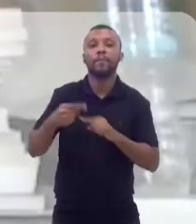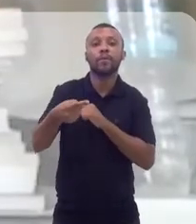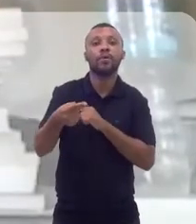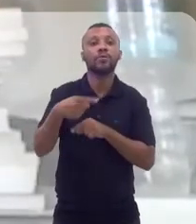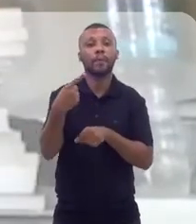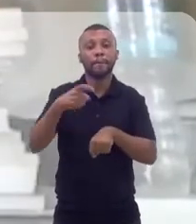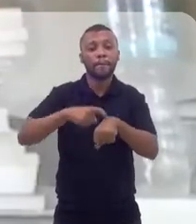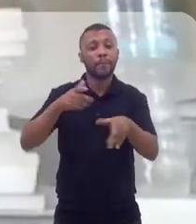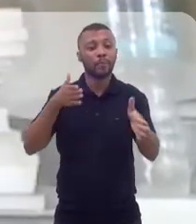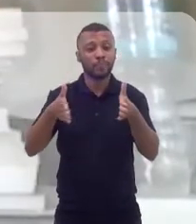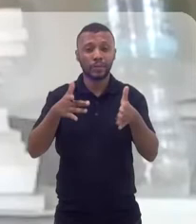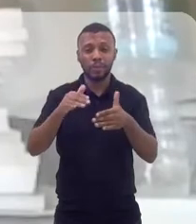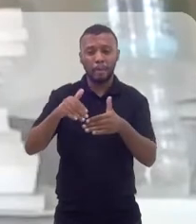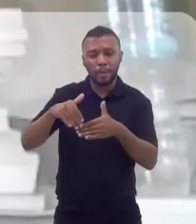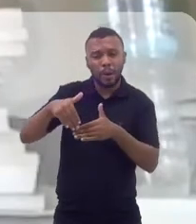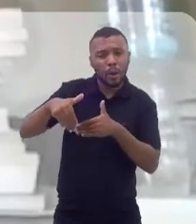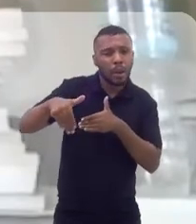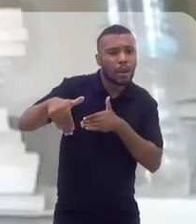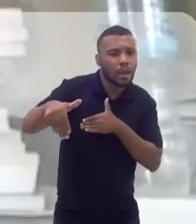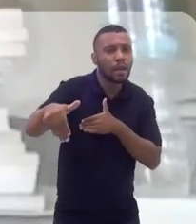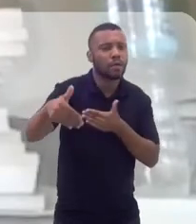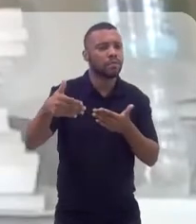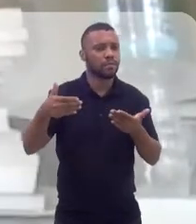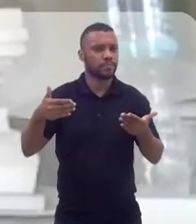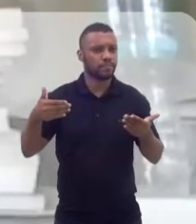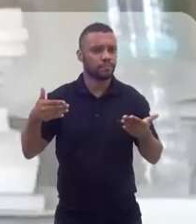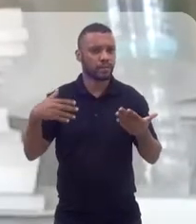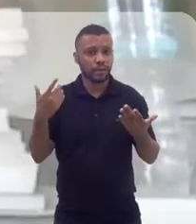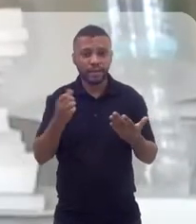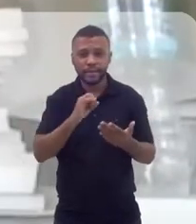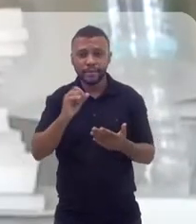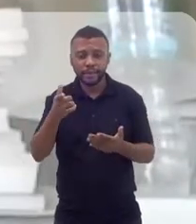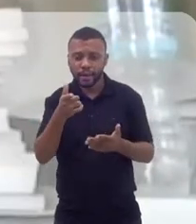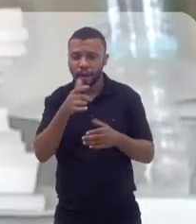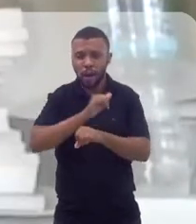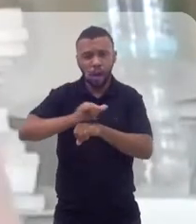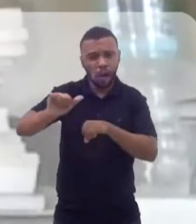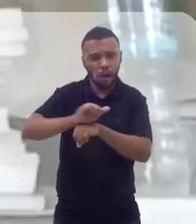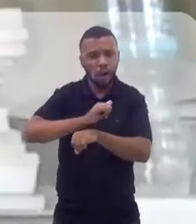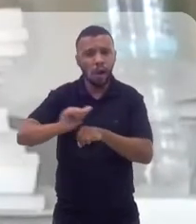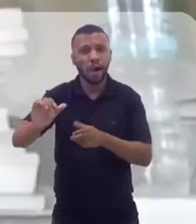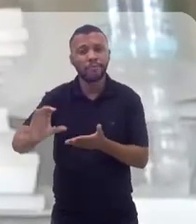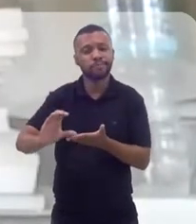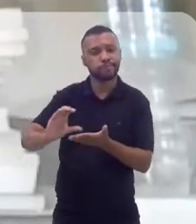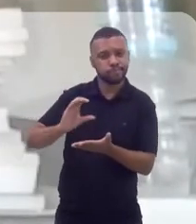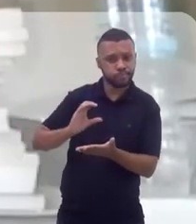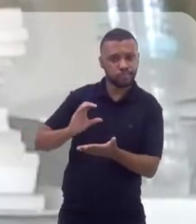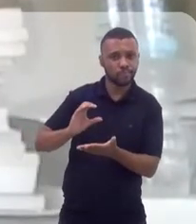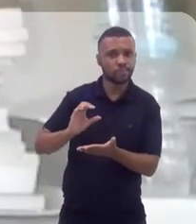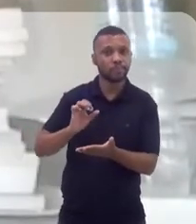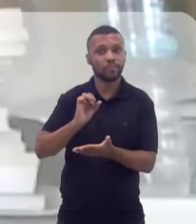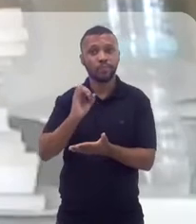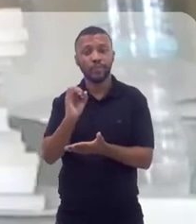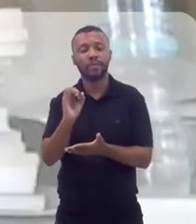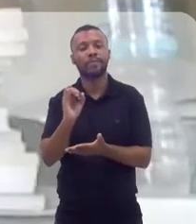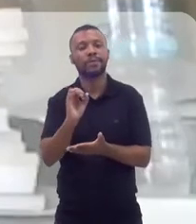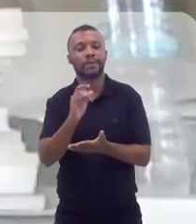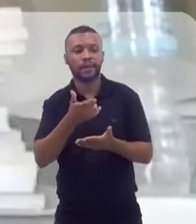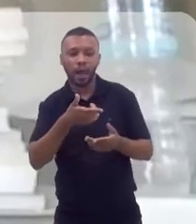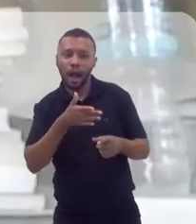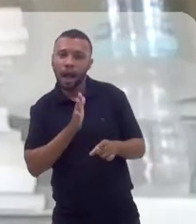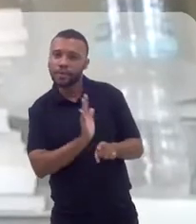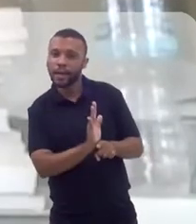que passou um período grande de muito sofrimento das pessoas que vivem. Então, era como se você pegasse um setor estratégico e você matasse na hora que ele